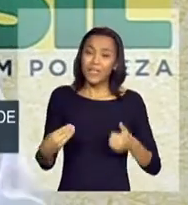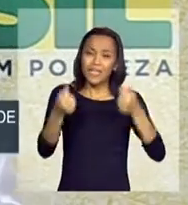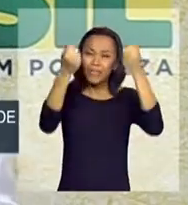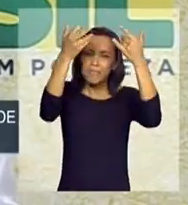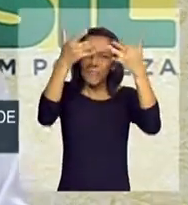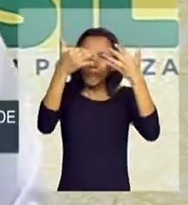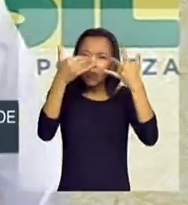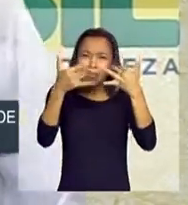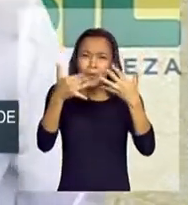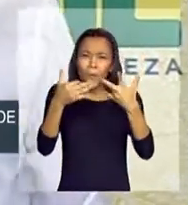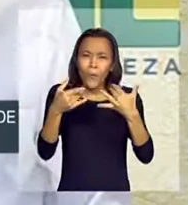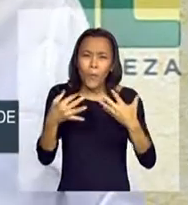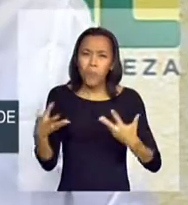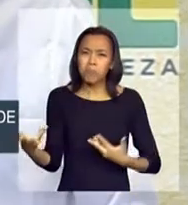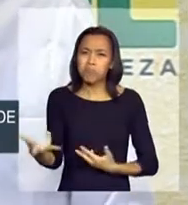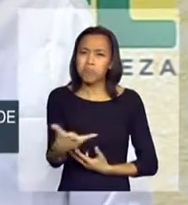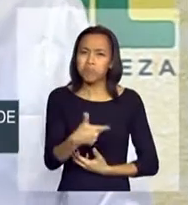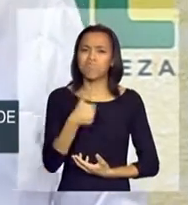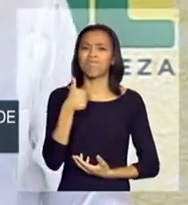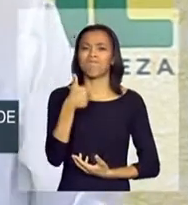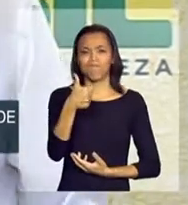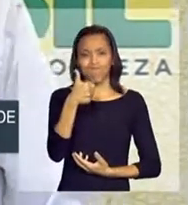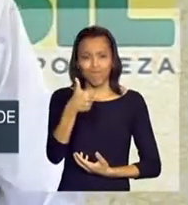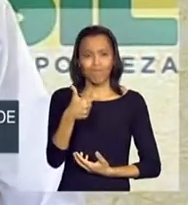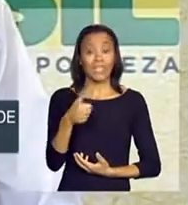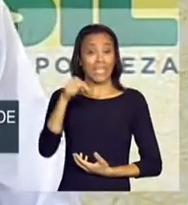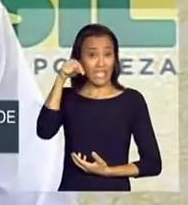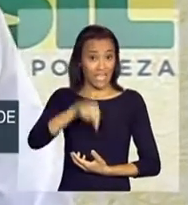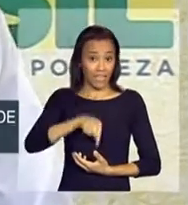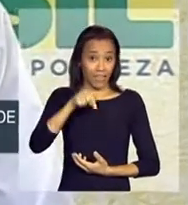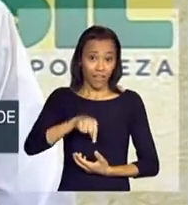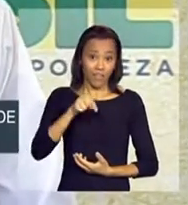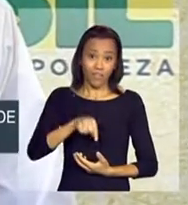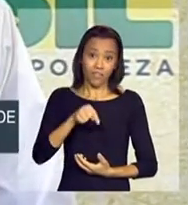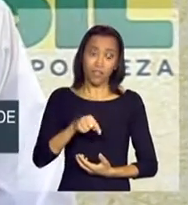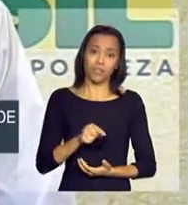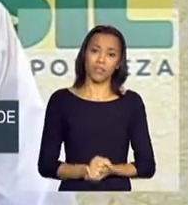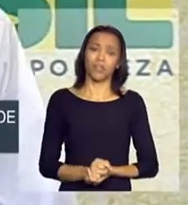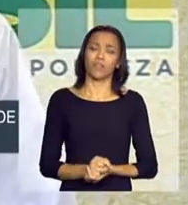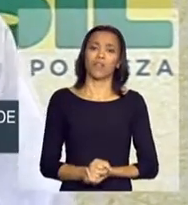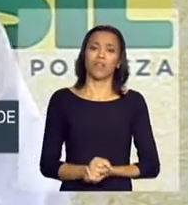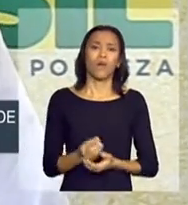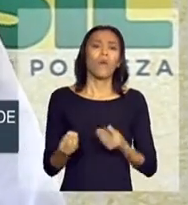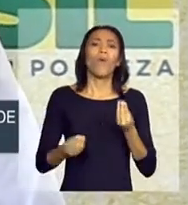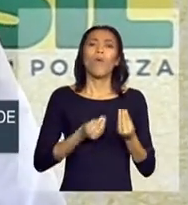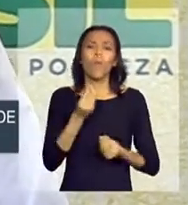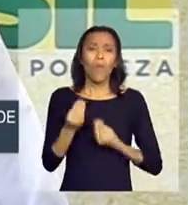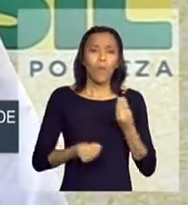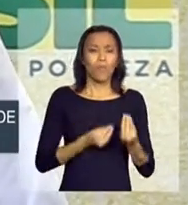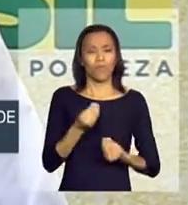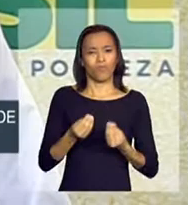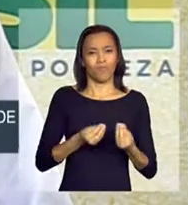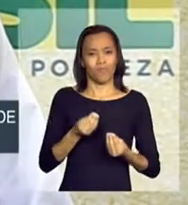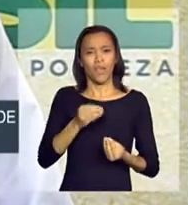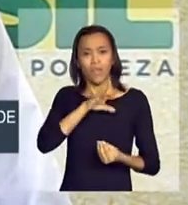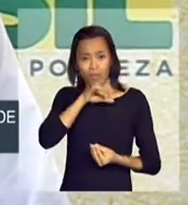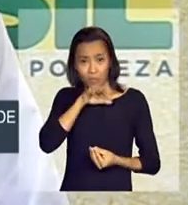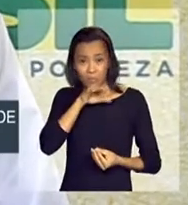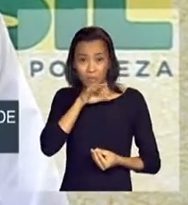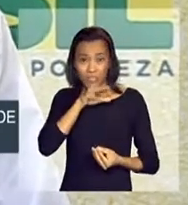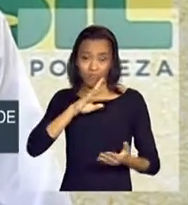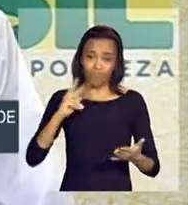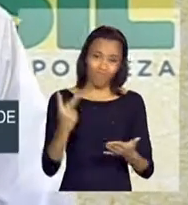e mostrar como uma ação dessa aqui no tá corrigida na saúde nessa fase como prejudica a